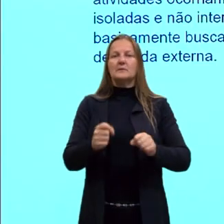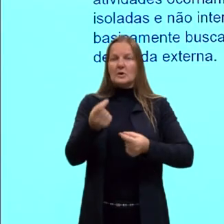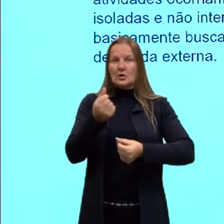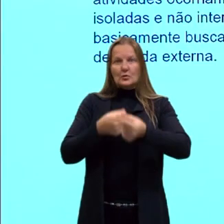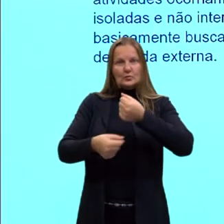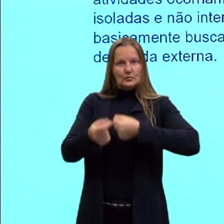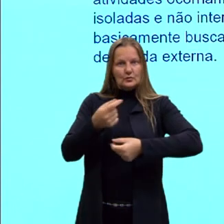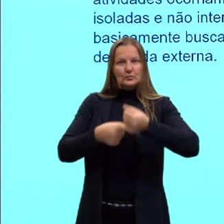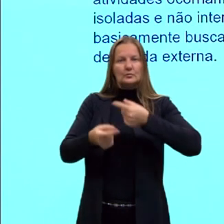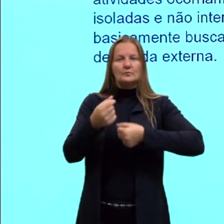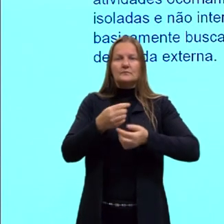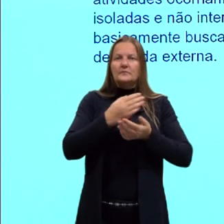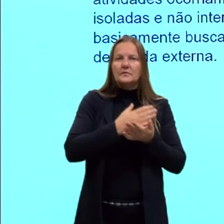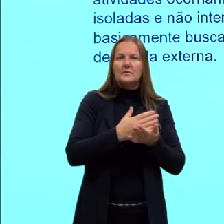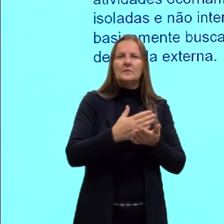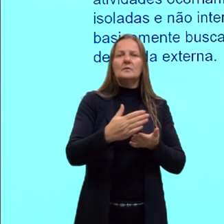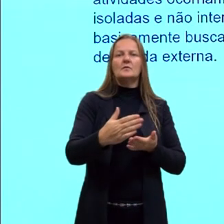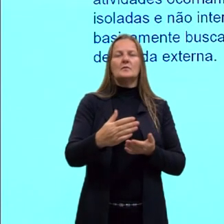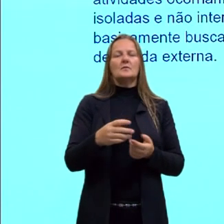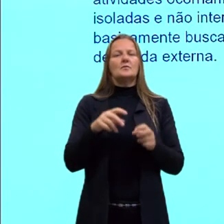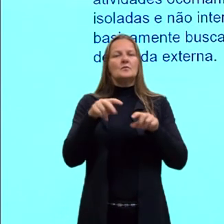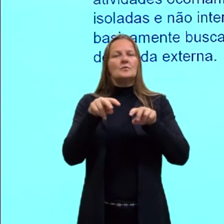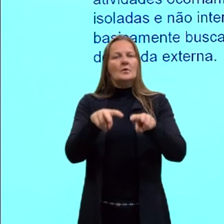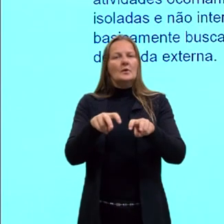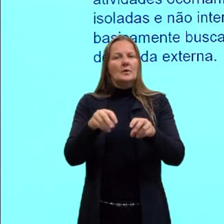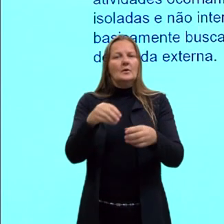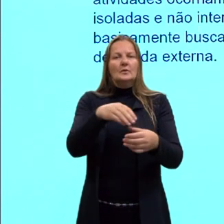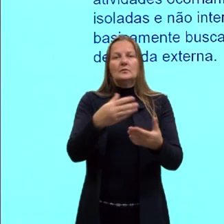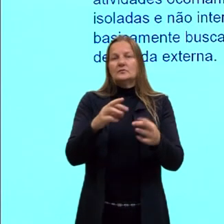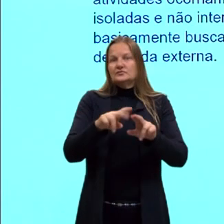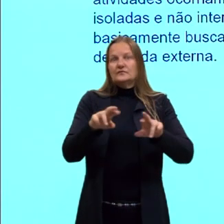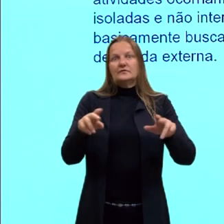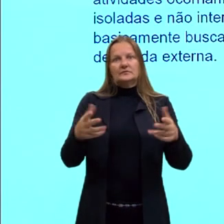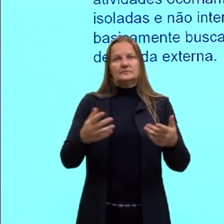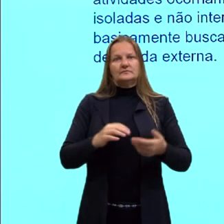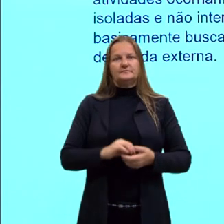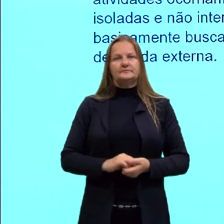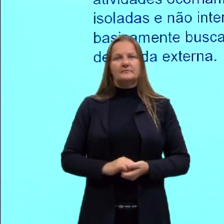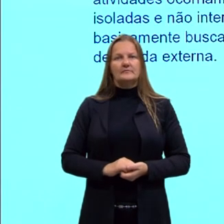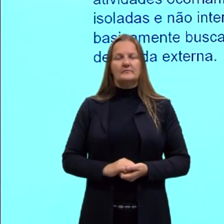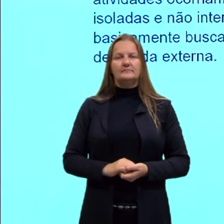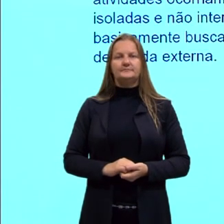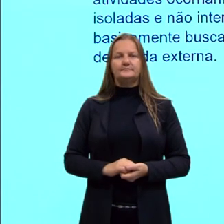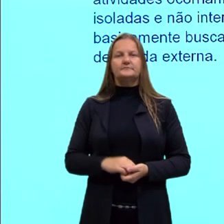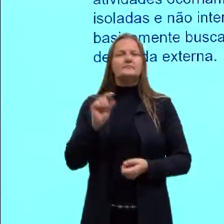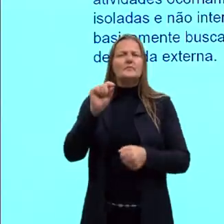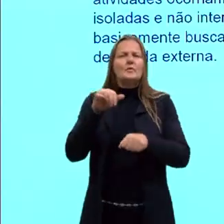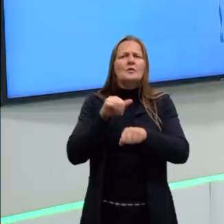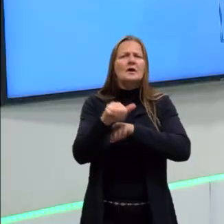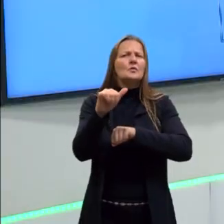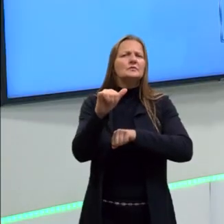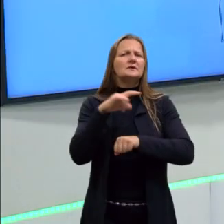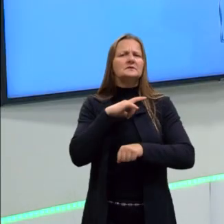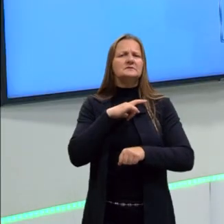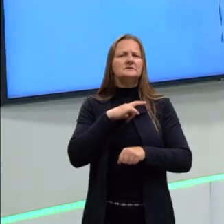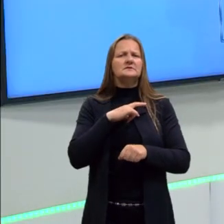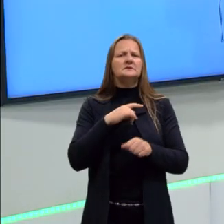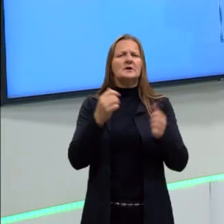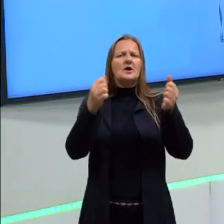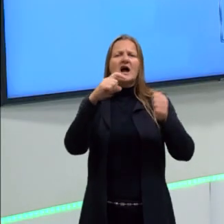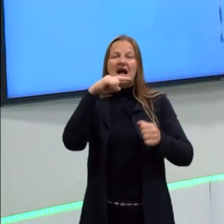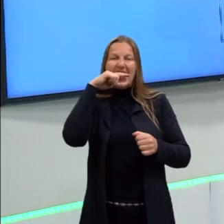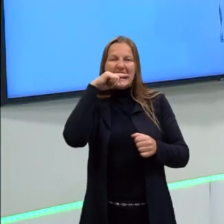e a partir dali ele ia a sendo colocado tá a gurizada então quê que acontece né com a decadência